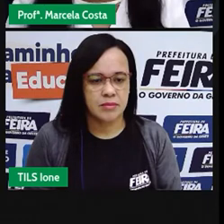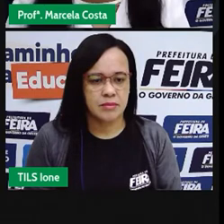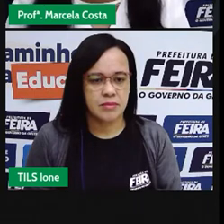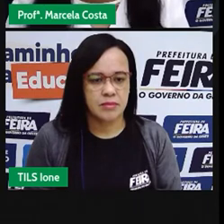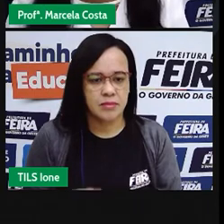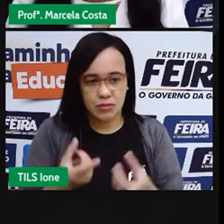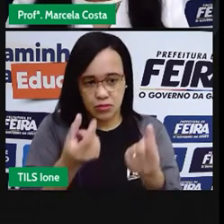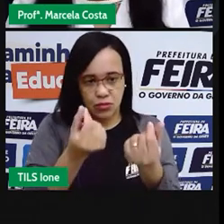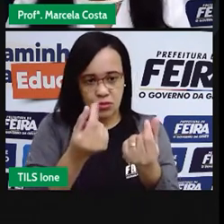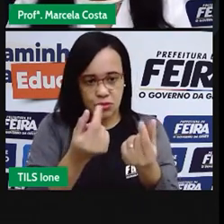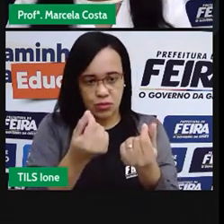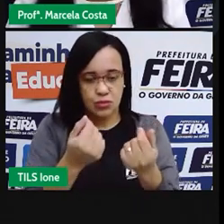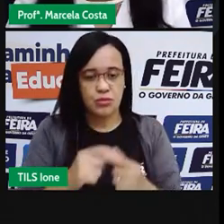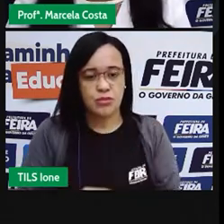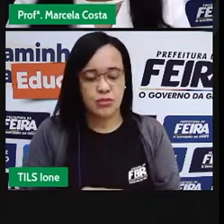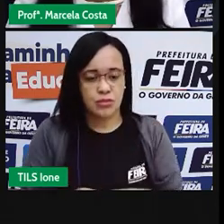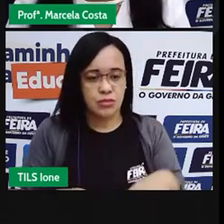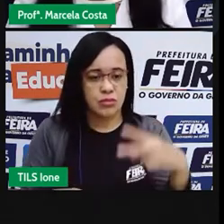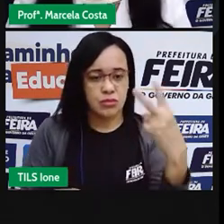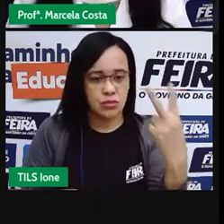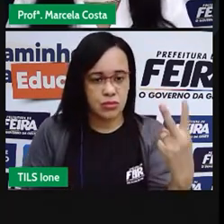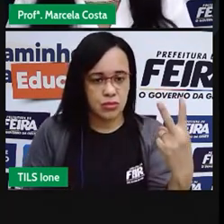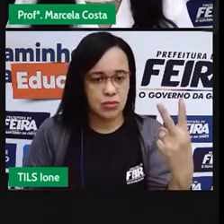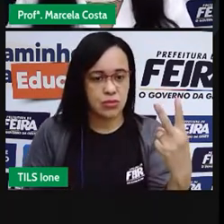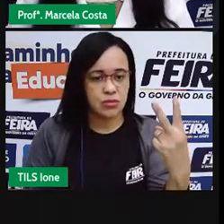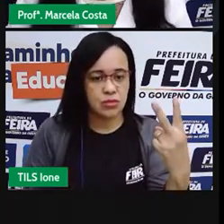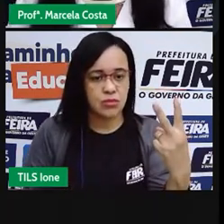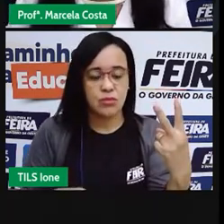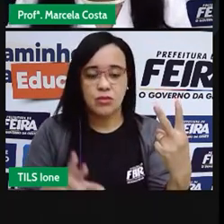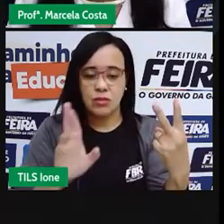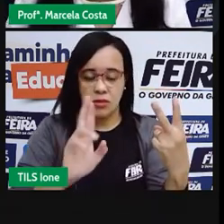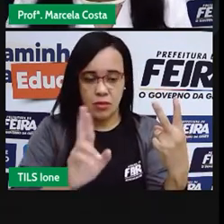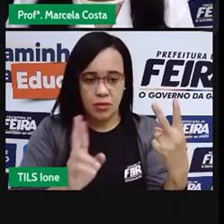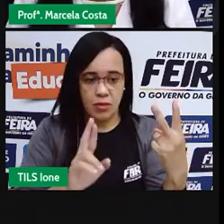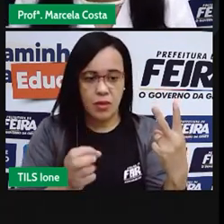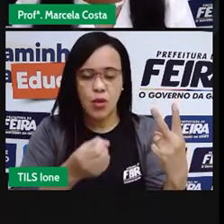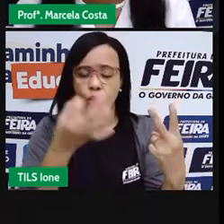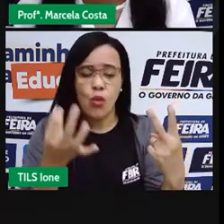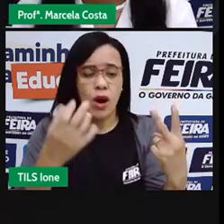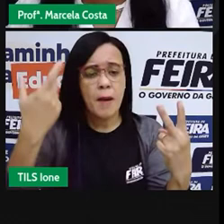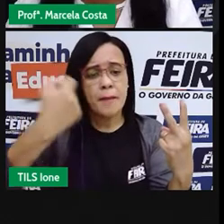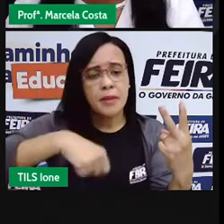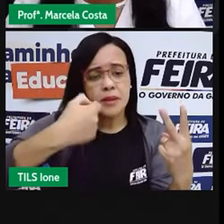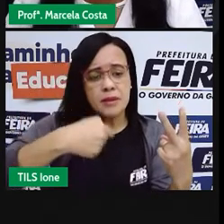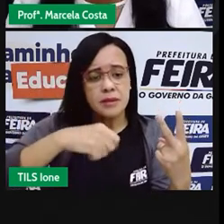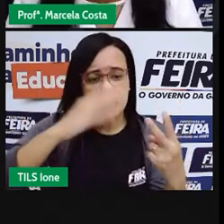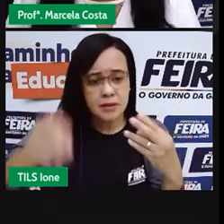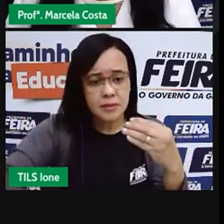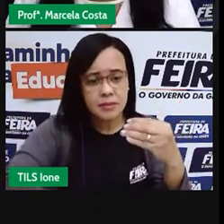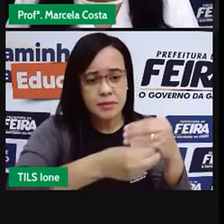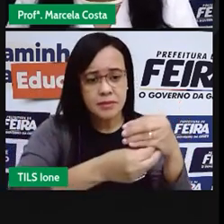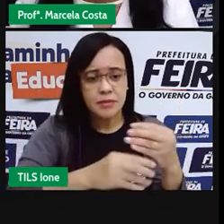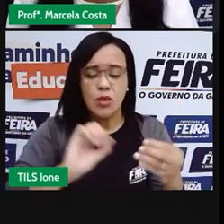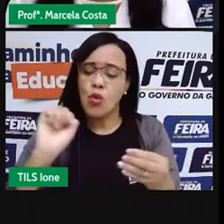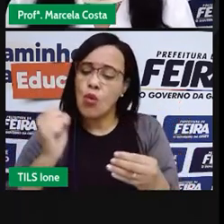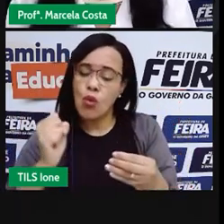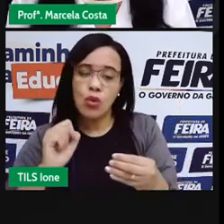notas de R$2 e a gente vai ver quantas notas de R$2 completam o valor de